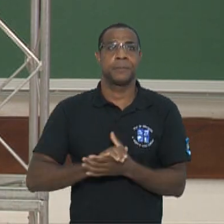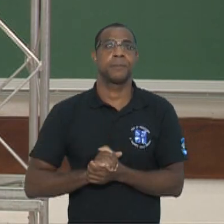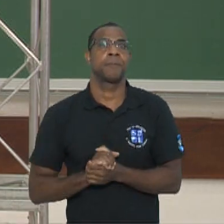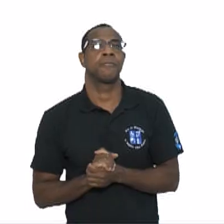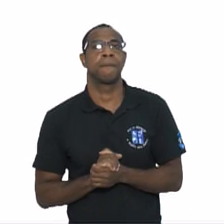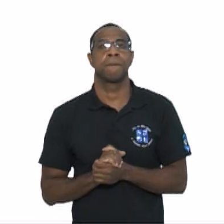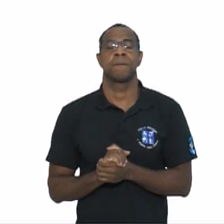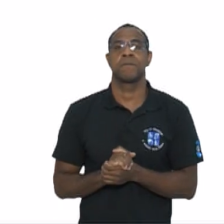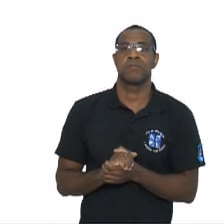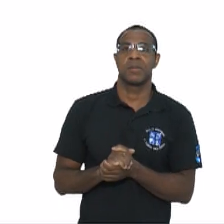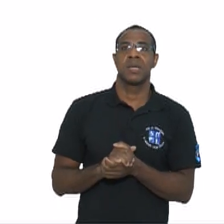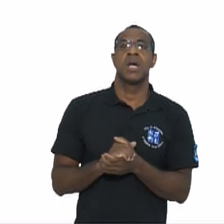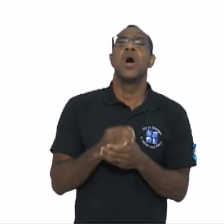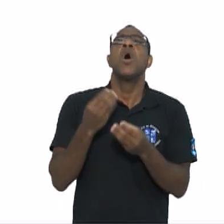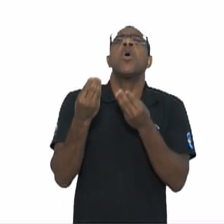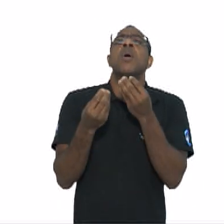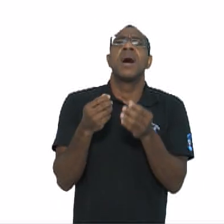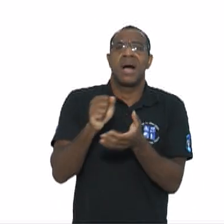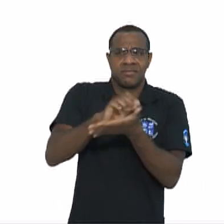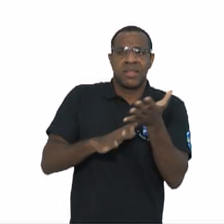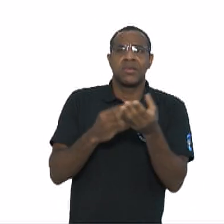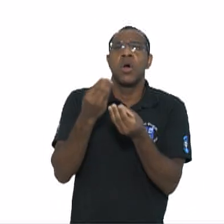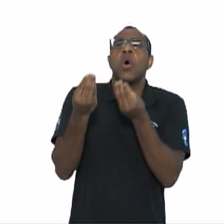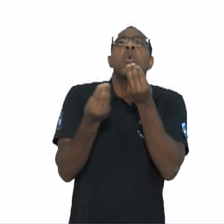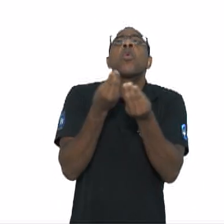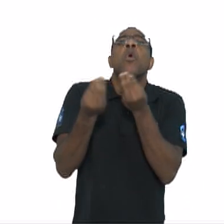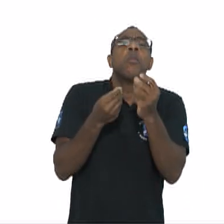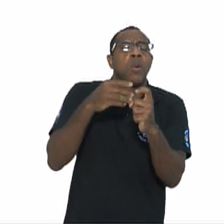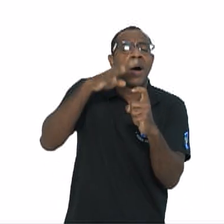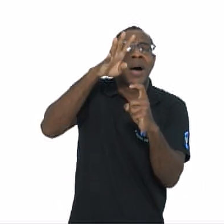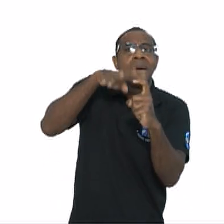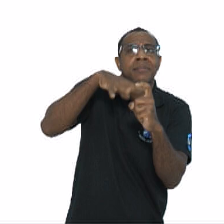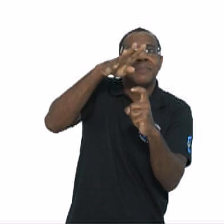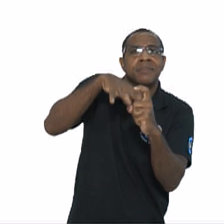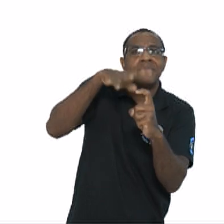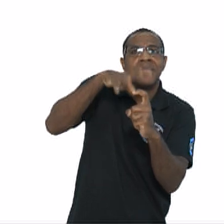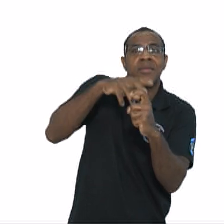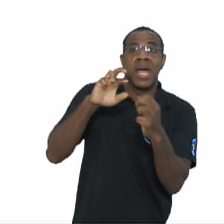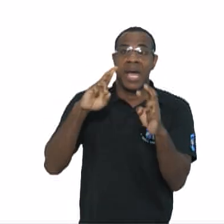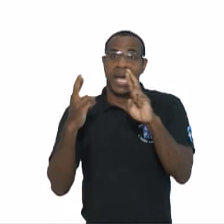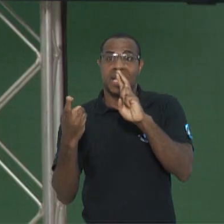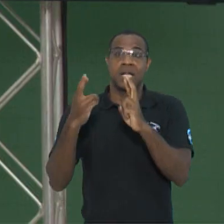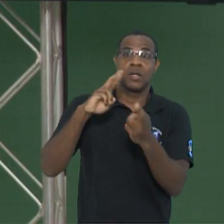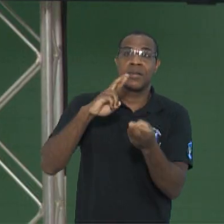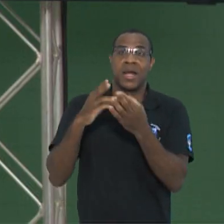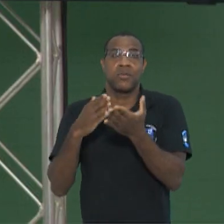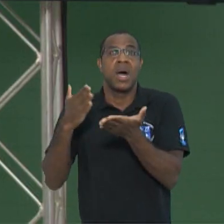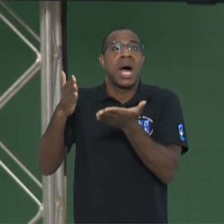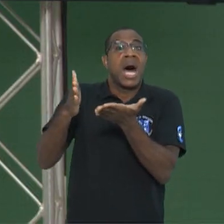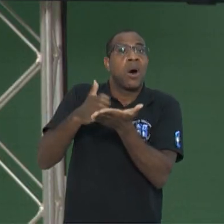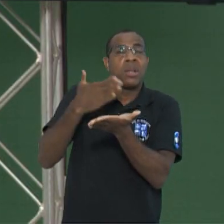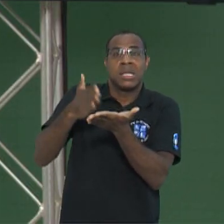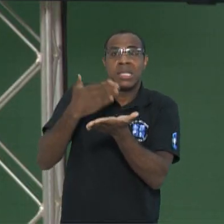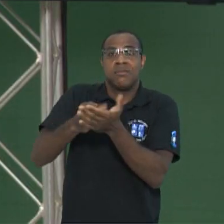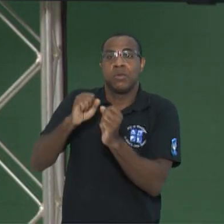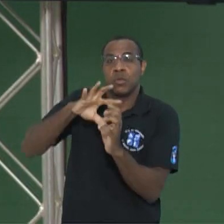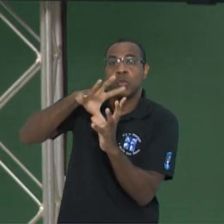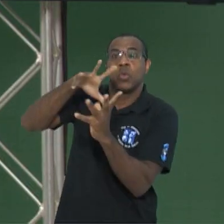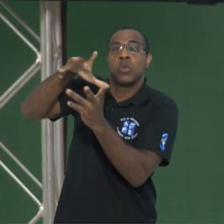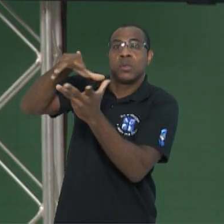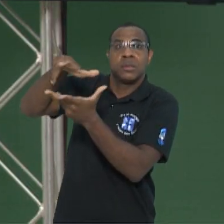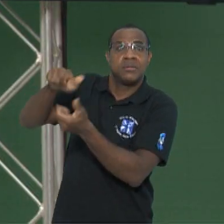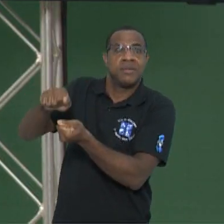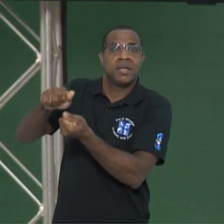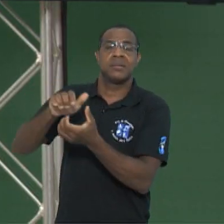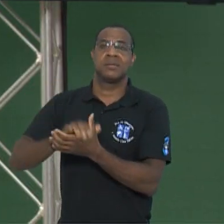atividade, como era a mitologia relacionada à origem do universo no Egito Antigo? Pega lá daquela cidade que o professor Roberto explicou, de